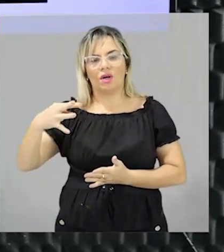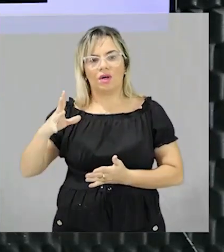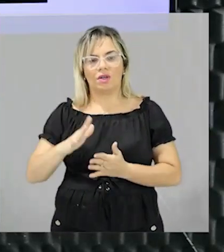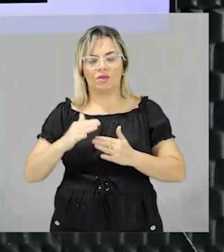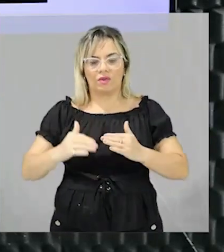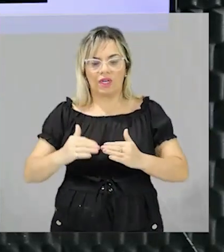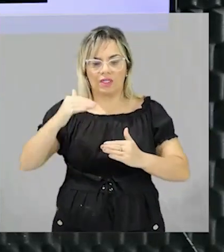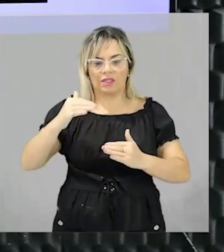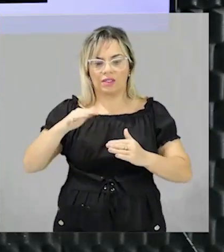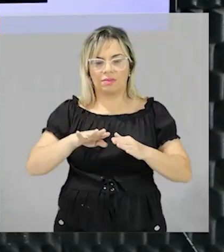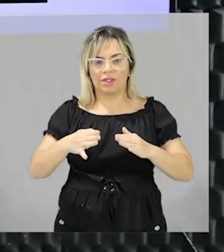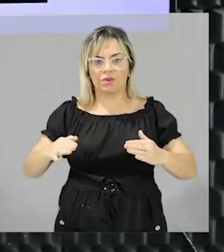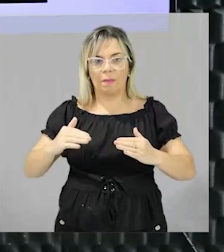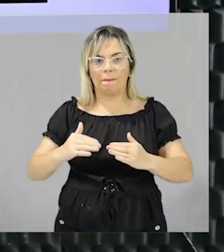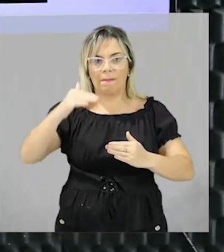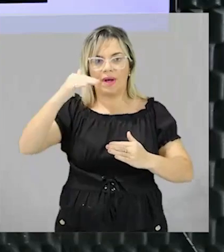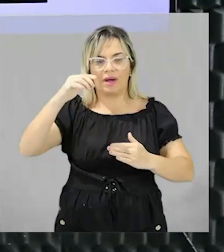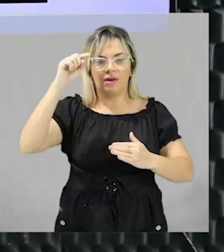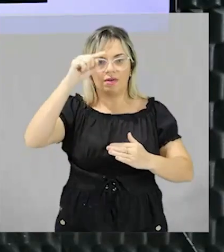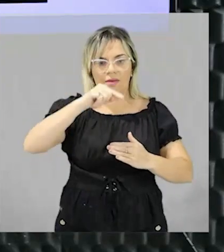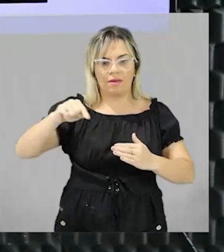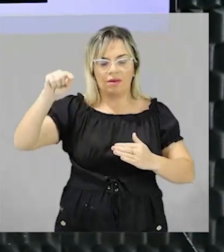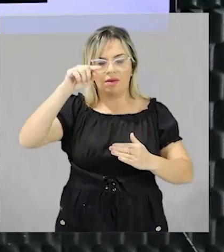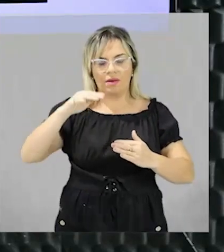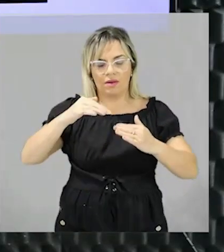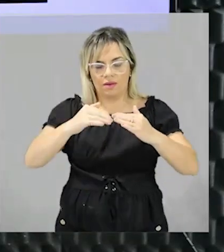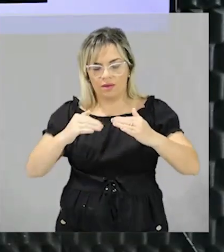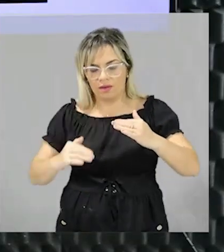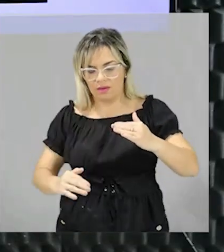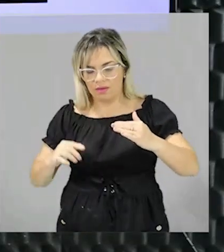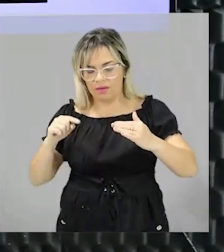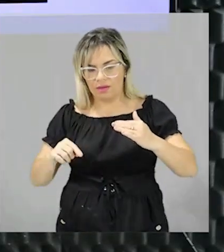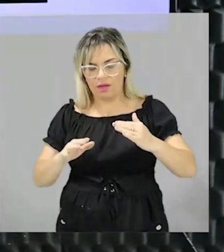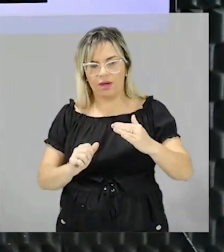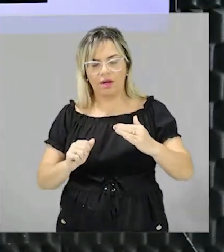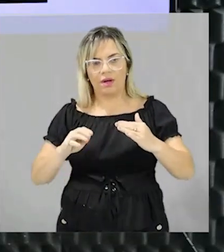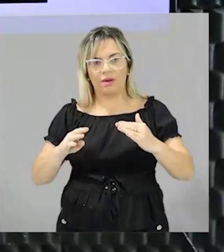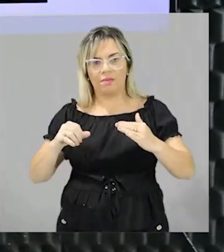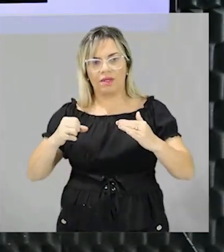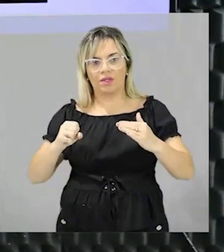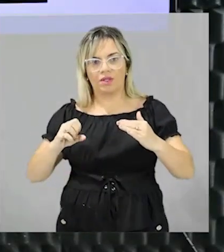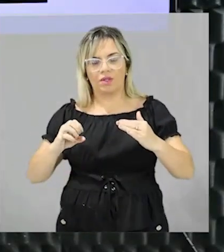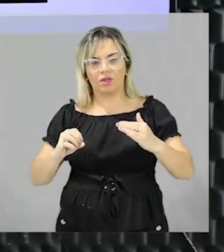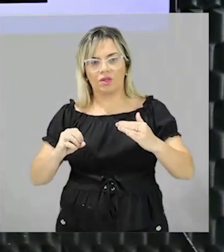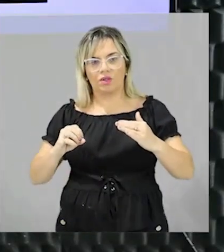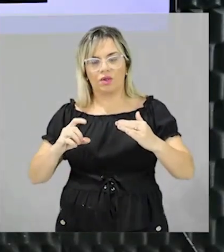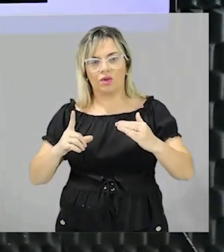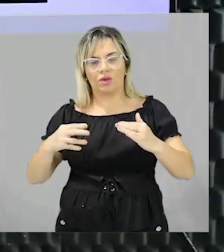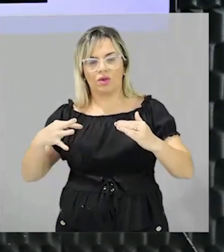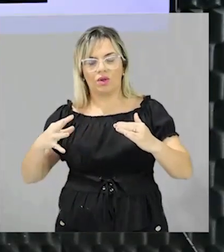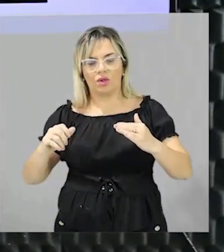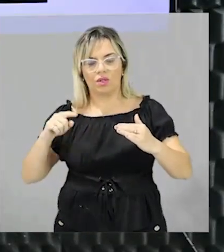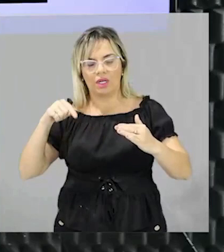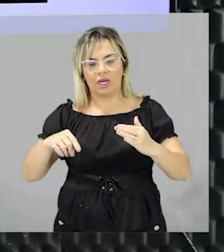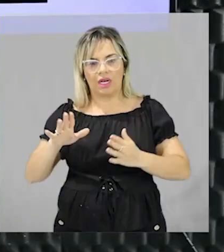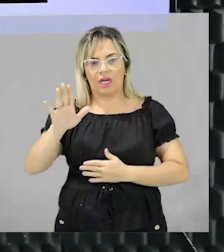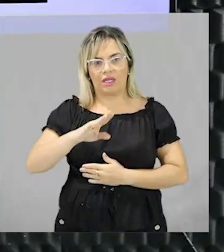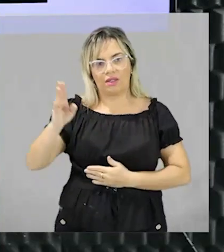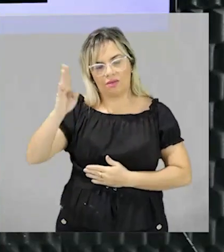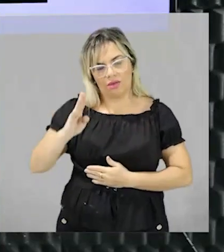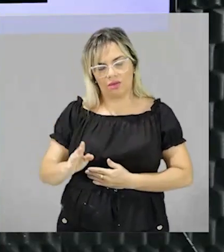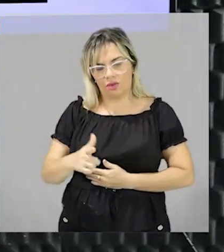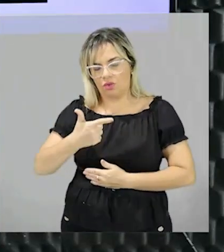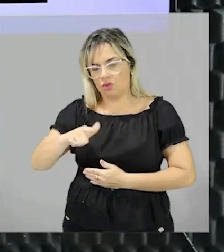nível do mar, e depressões absolutas, que ficam abaixo do nível do mar, como por exemplo a Holanda. No Brasil, não existem